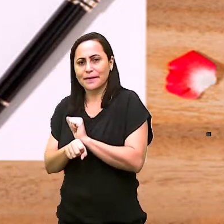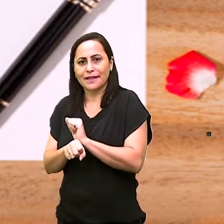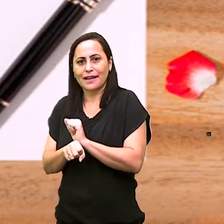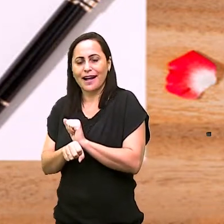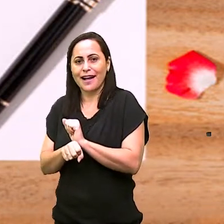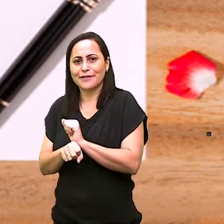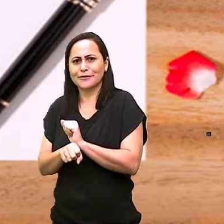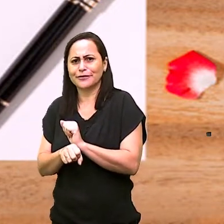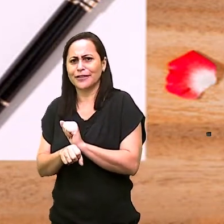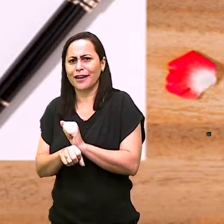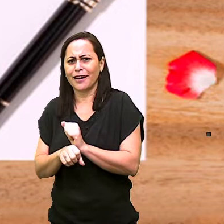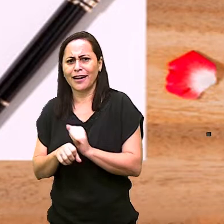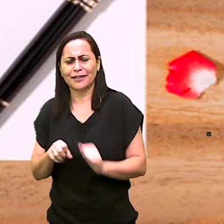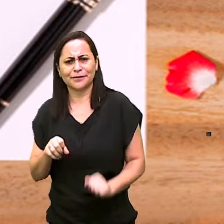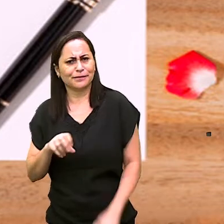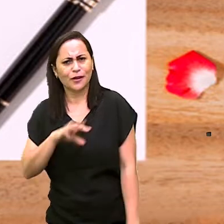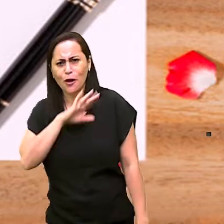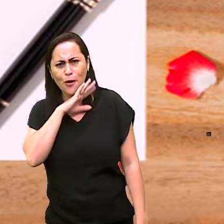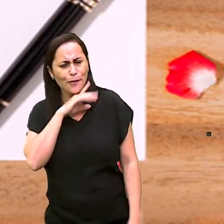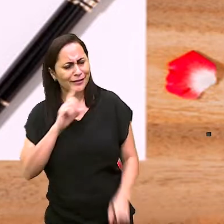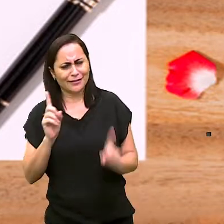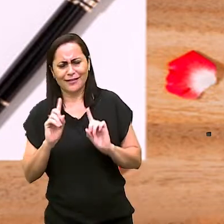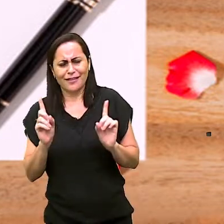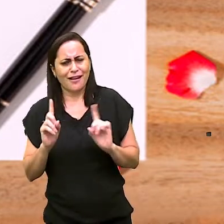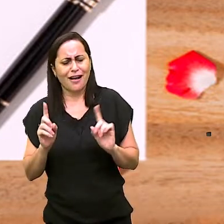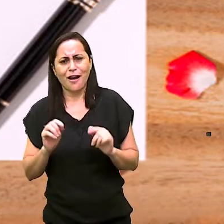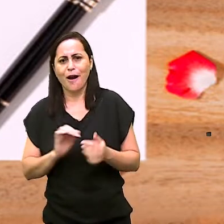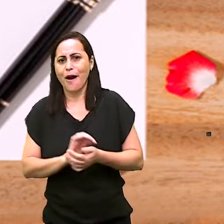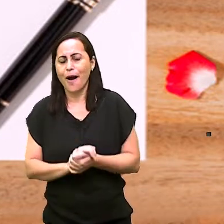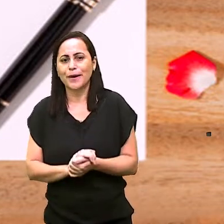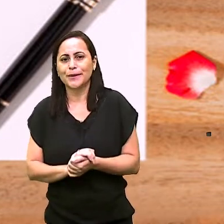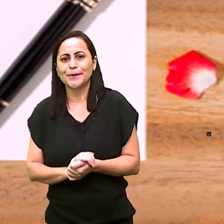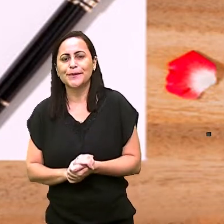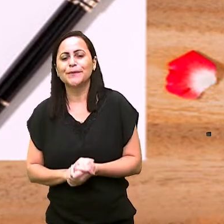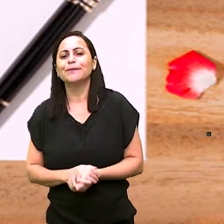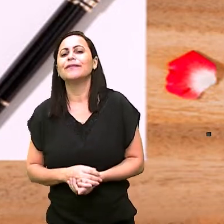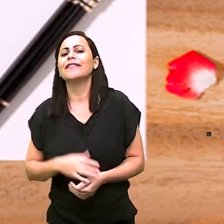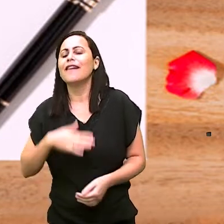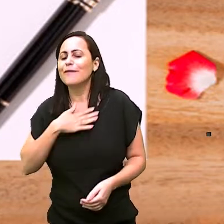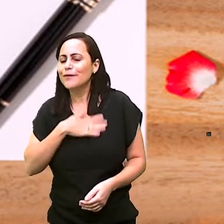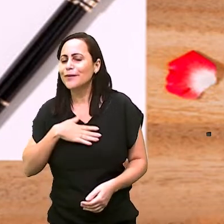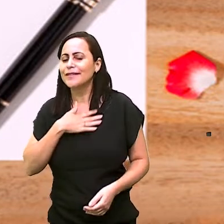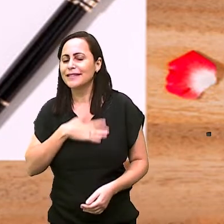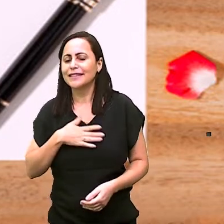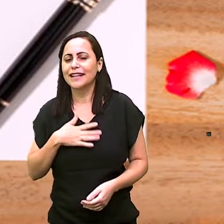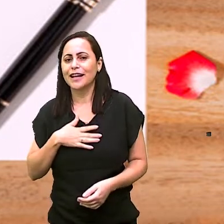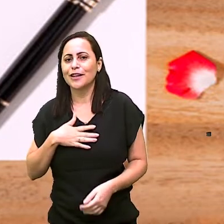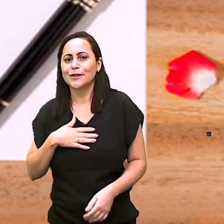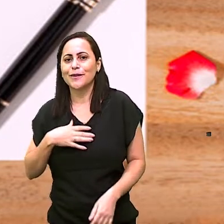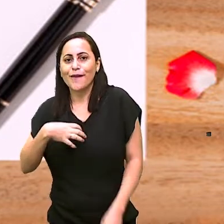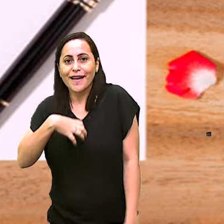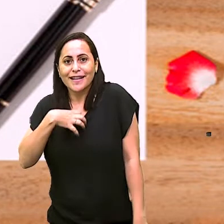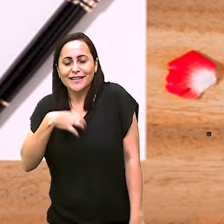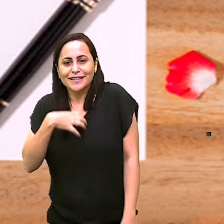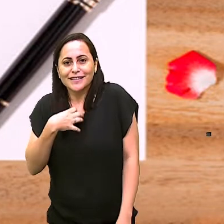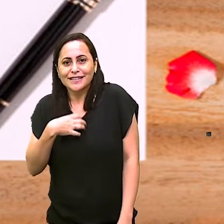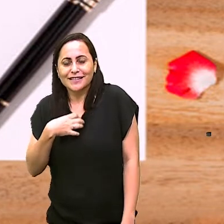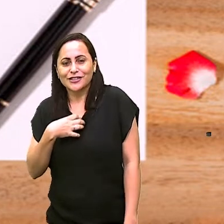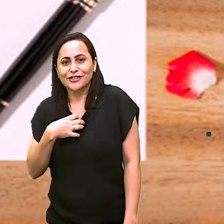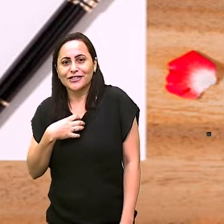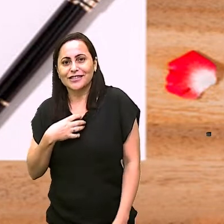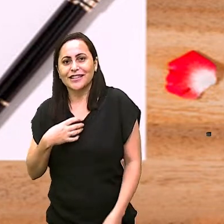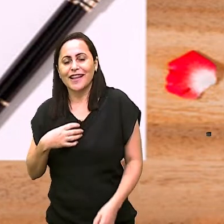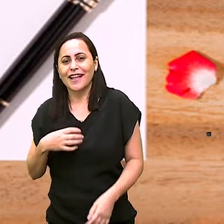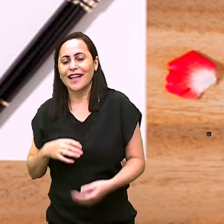achando ruim. Pelo contrário, ele estava com vontade de olhar para trás, para a última carteira